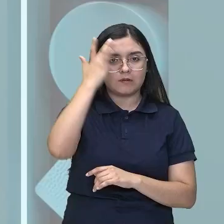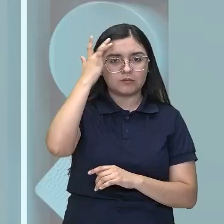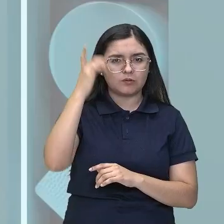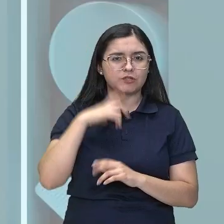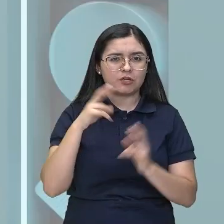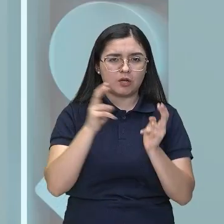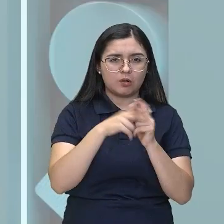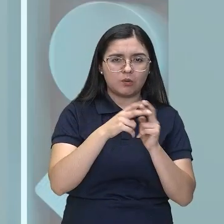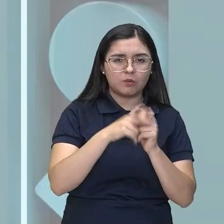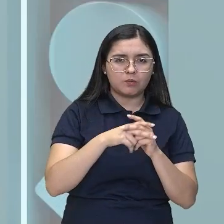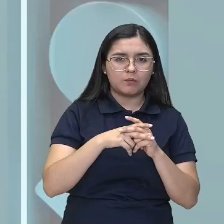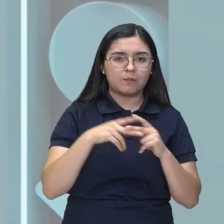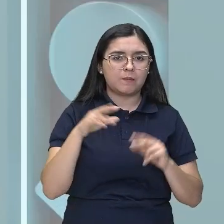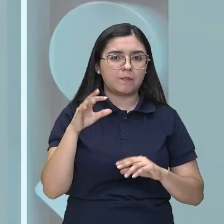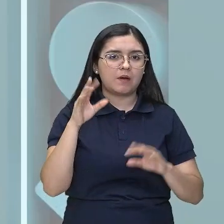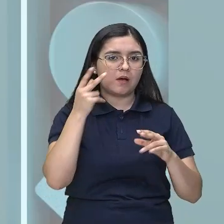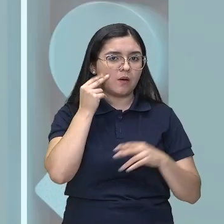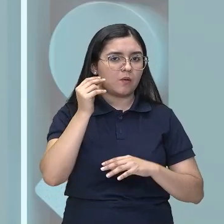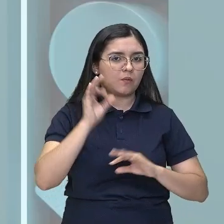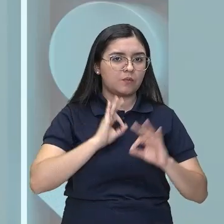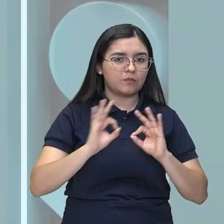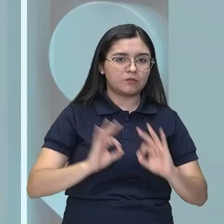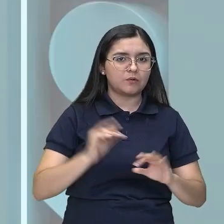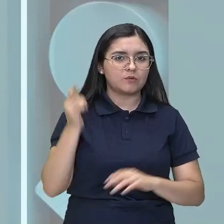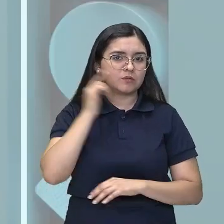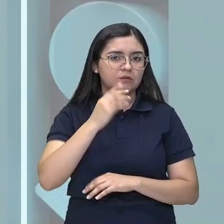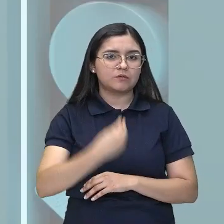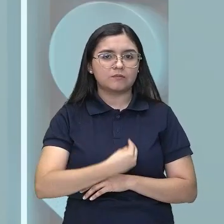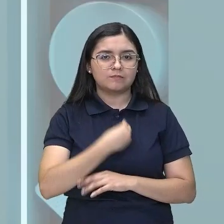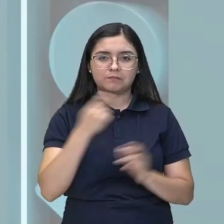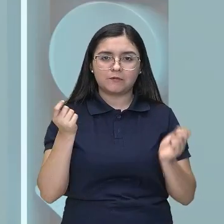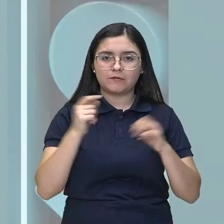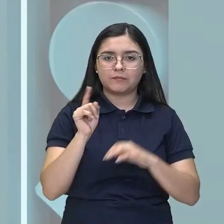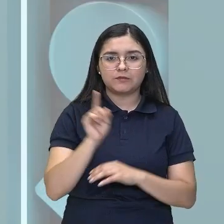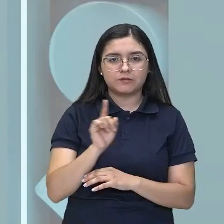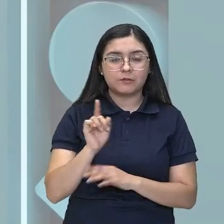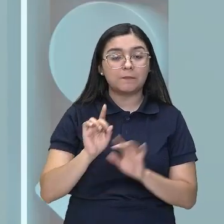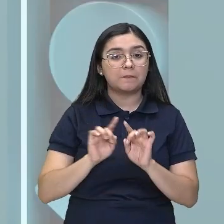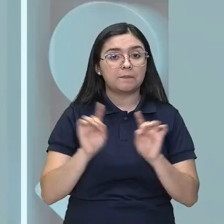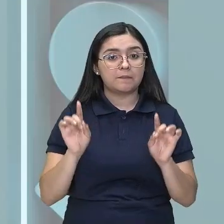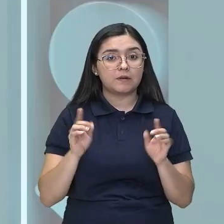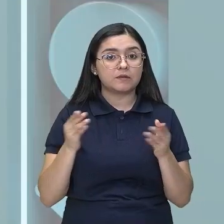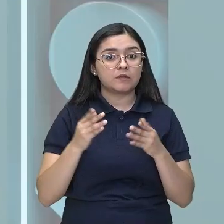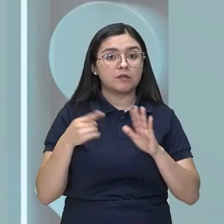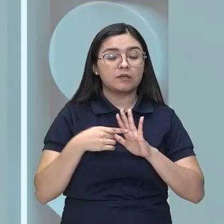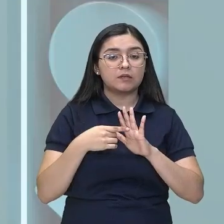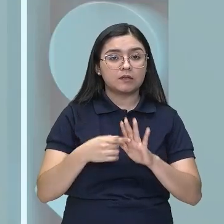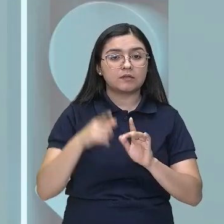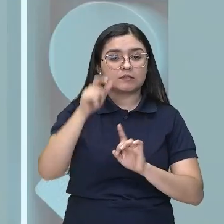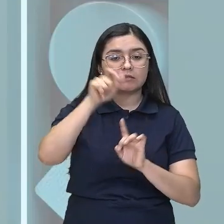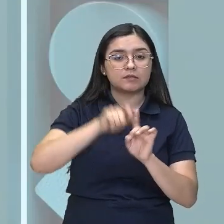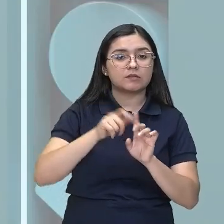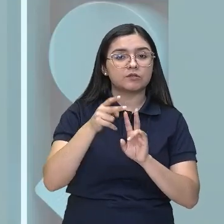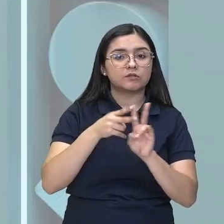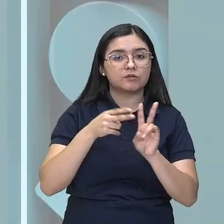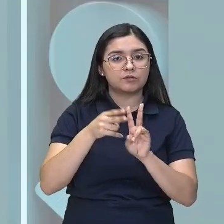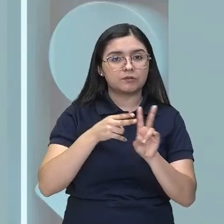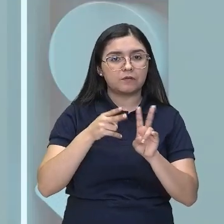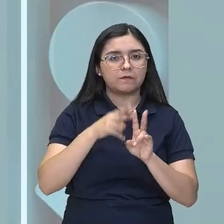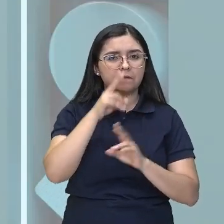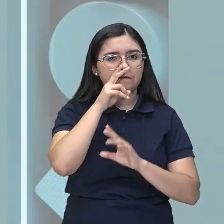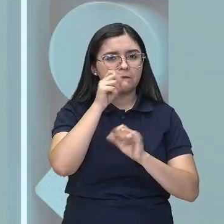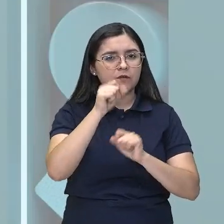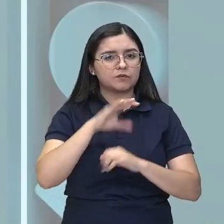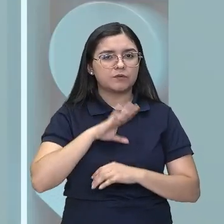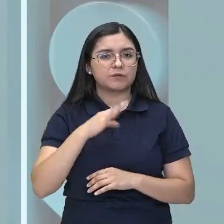onça e amarrou sem tê-la que matar ou que sobreviveu. Provavelmente não. Mas aqui nós temos essa figura do nosso indígena, que por mais bravo que seja,